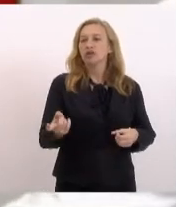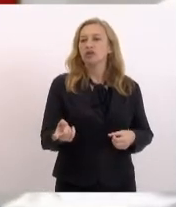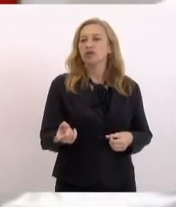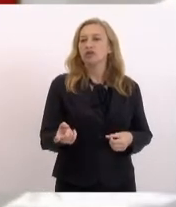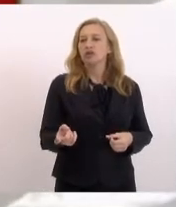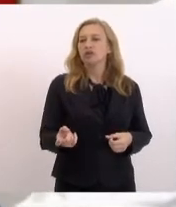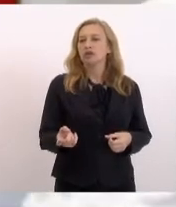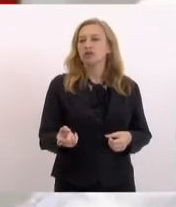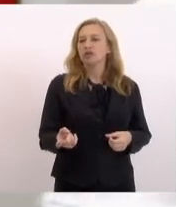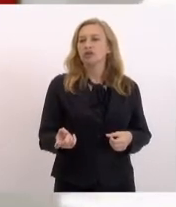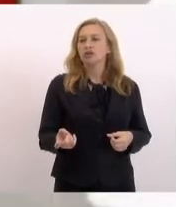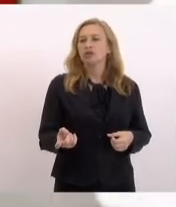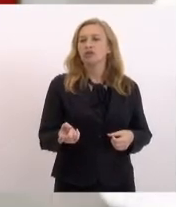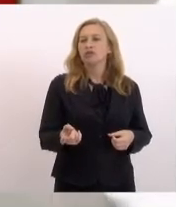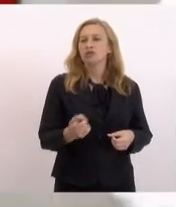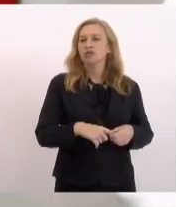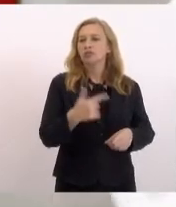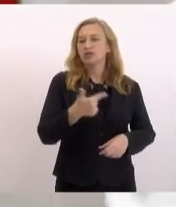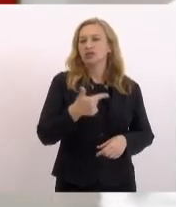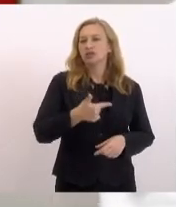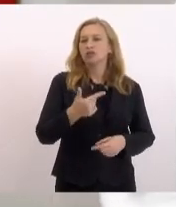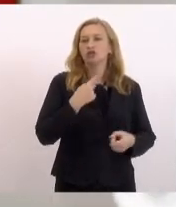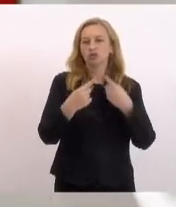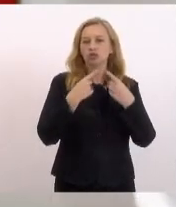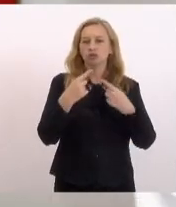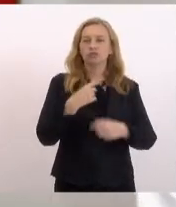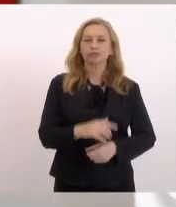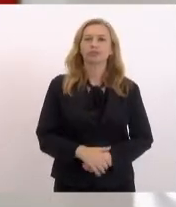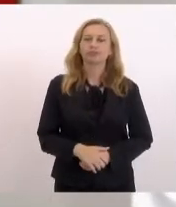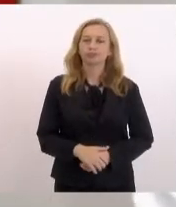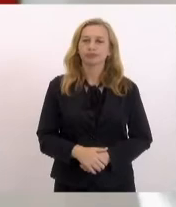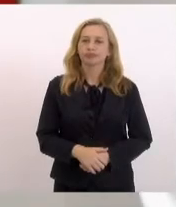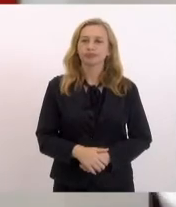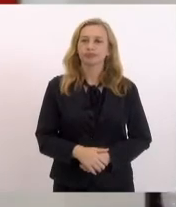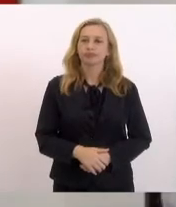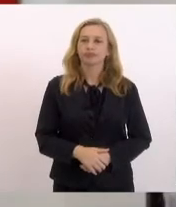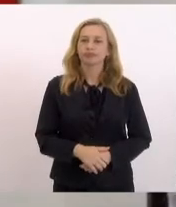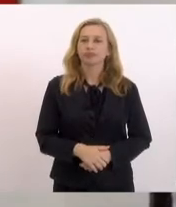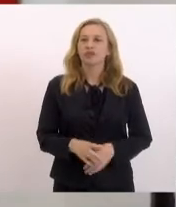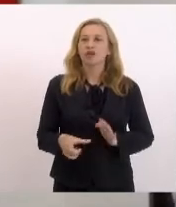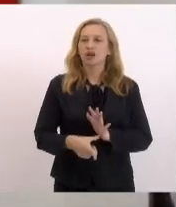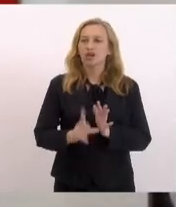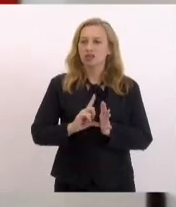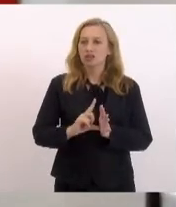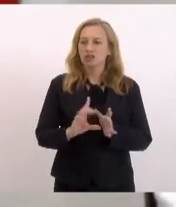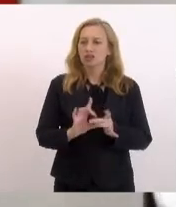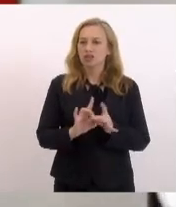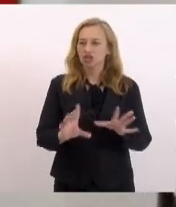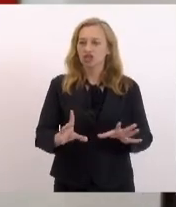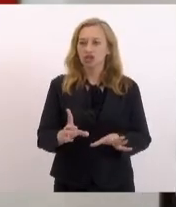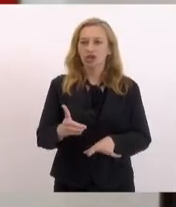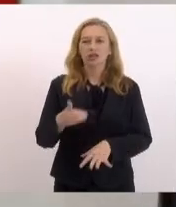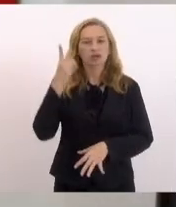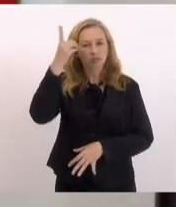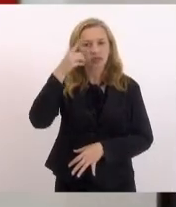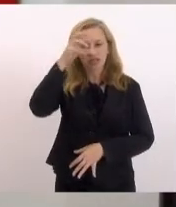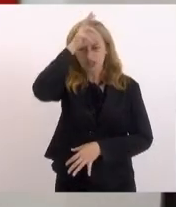vencido para a segunda discussão. Antes de passar a palavra para a deputada Tia